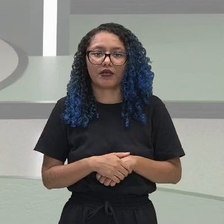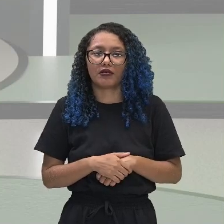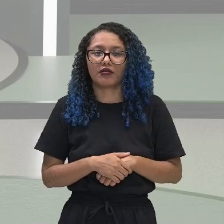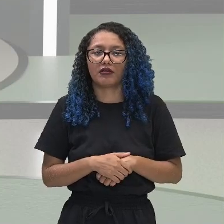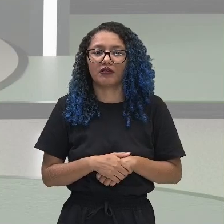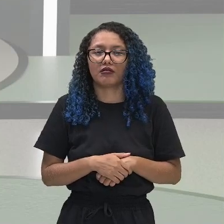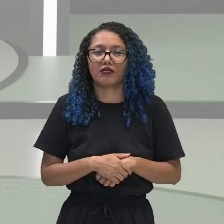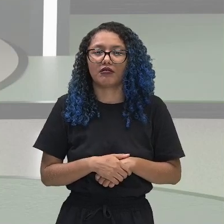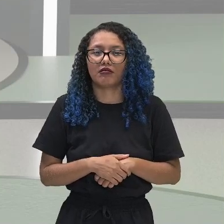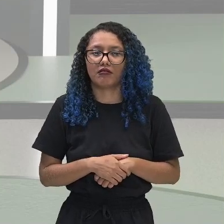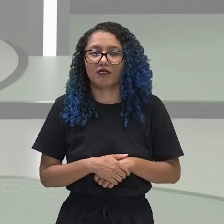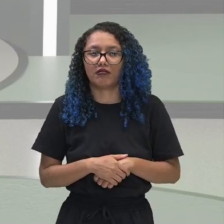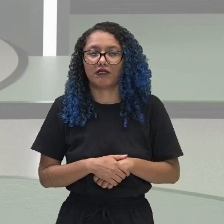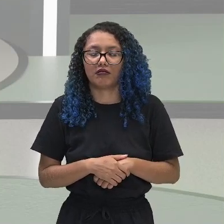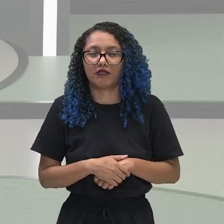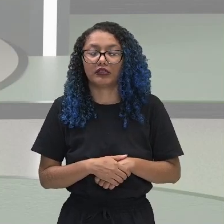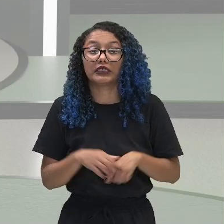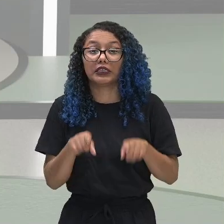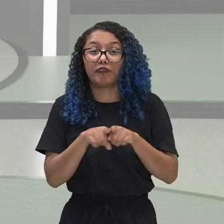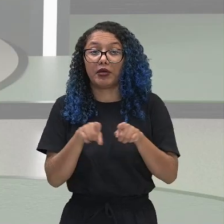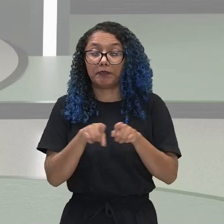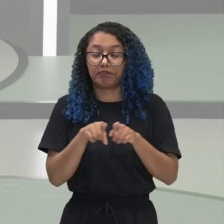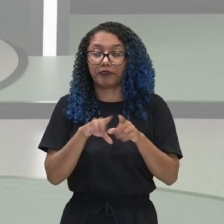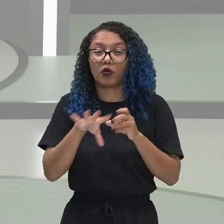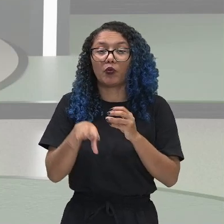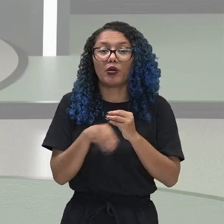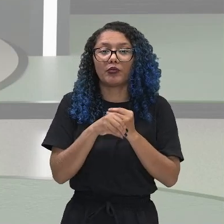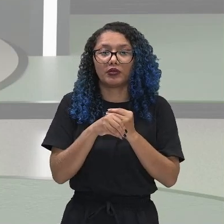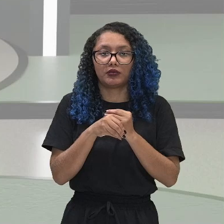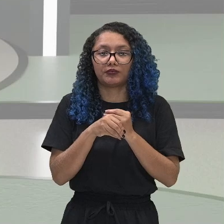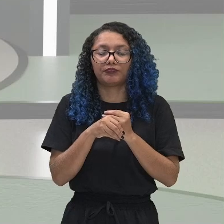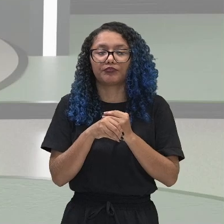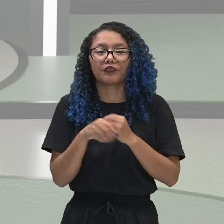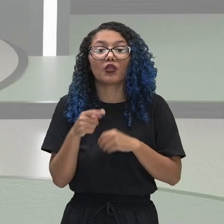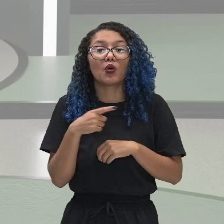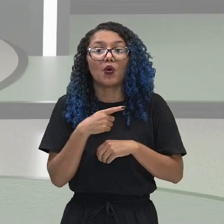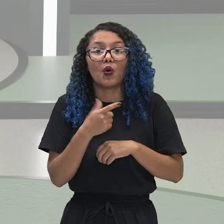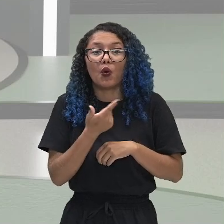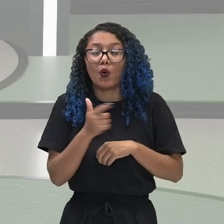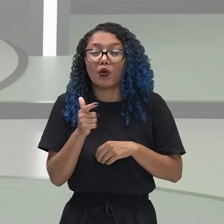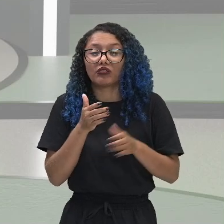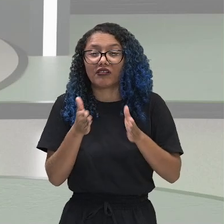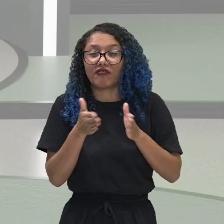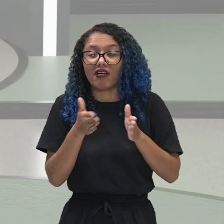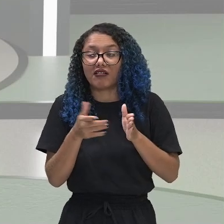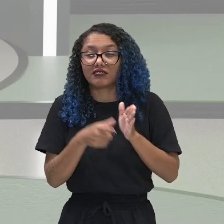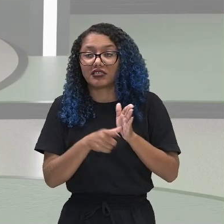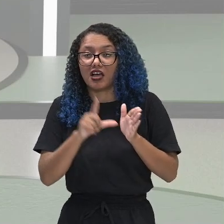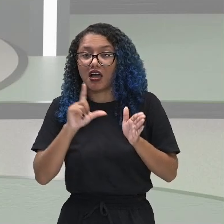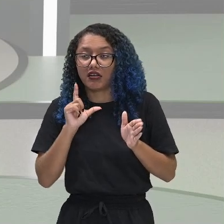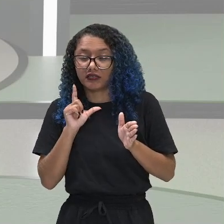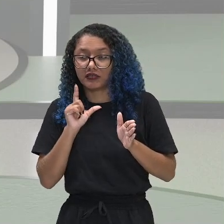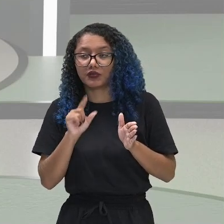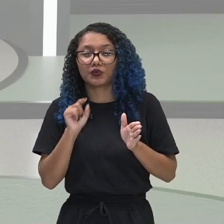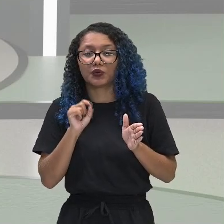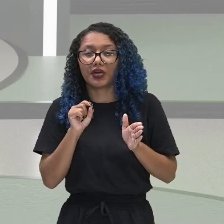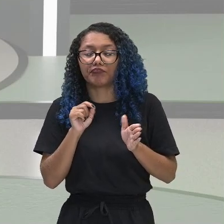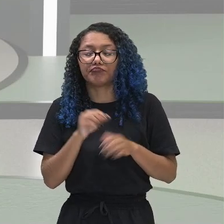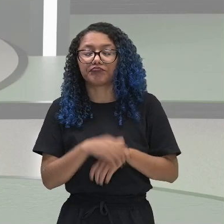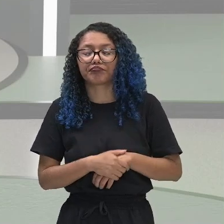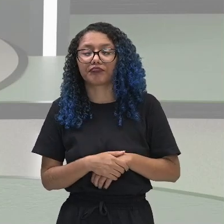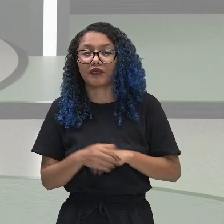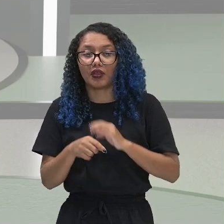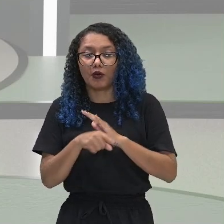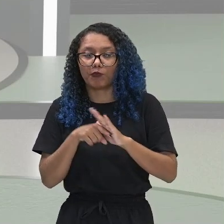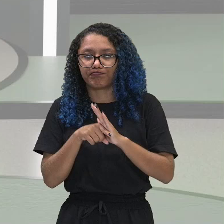também fortalecer uma outra fase antes dessa formação do bebê, que é o diagnóstico. Por